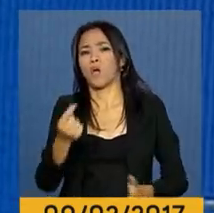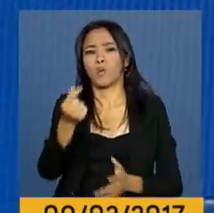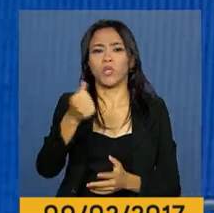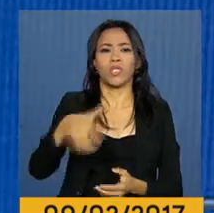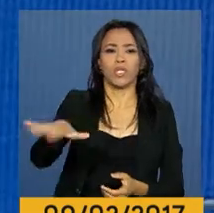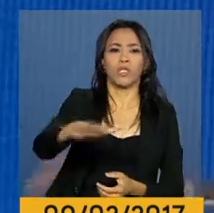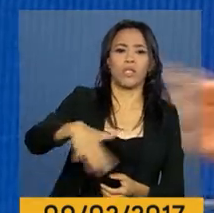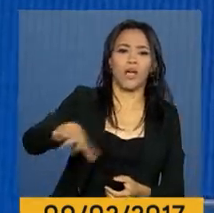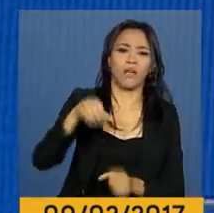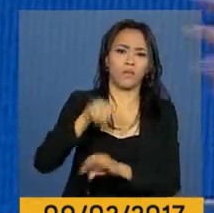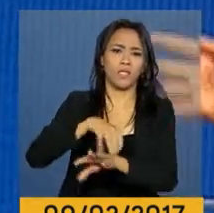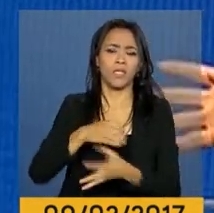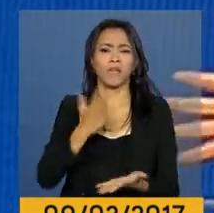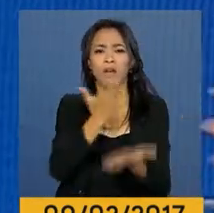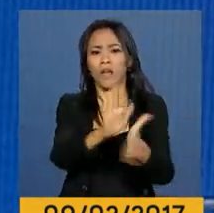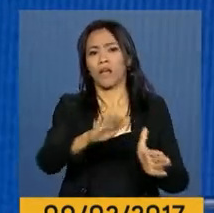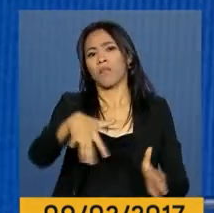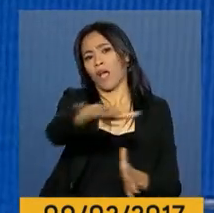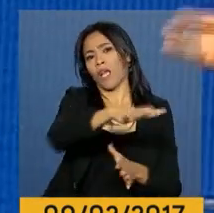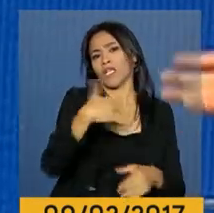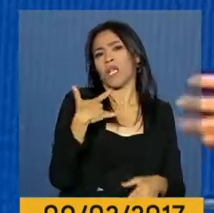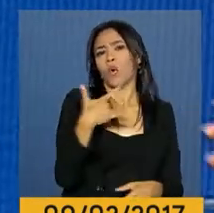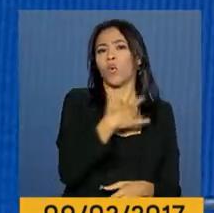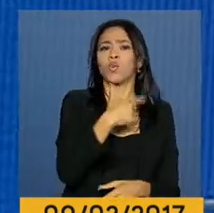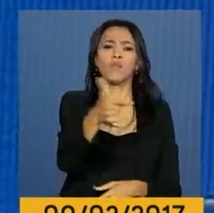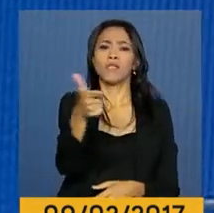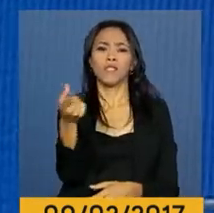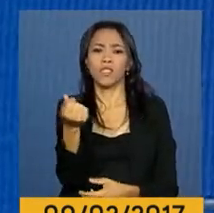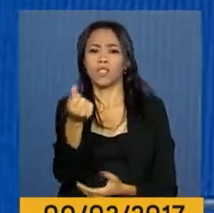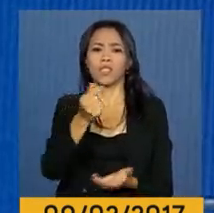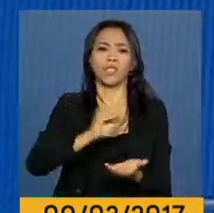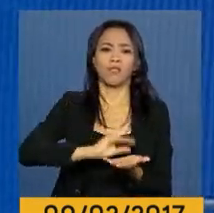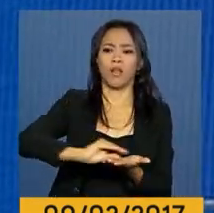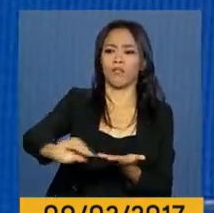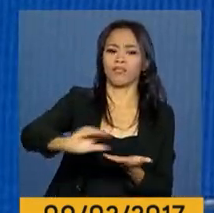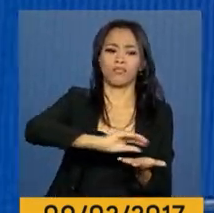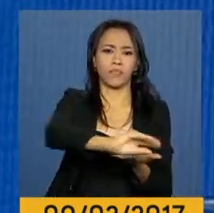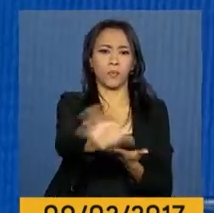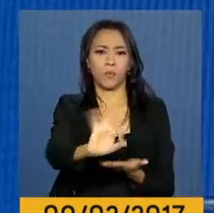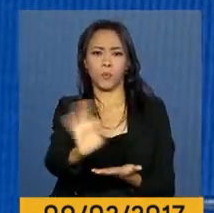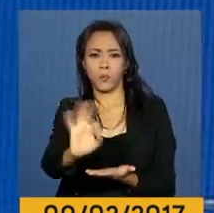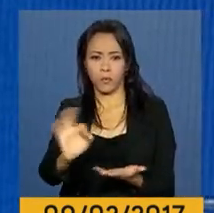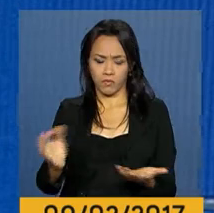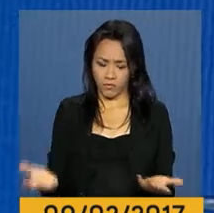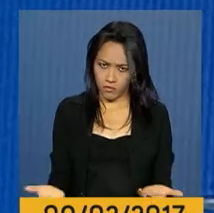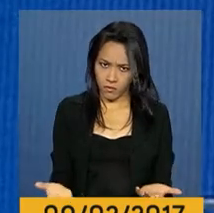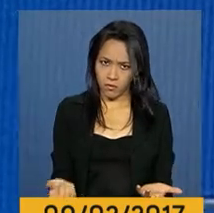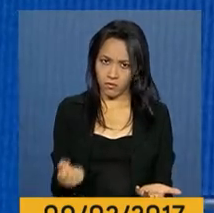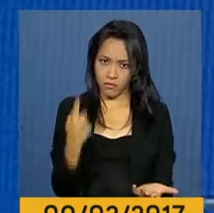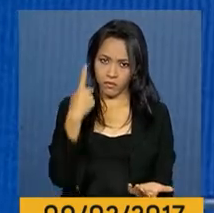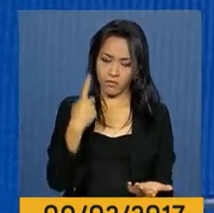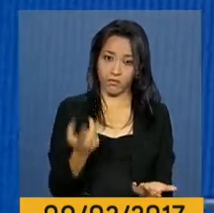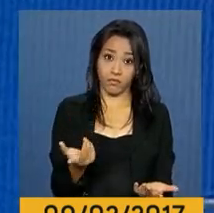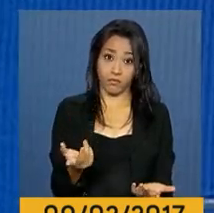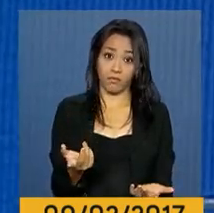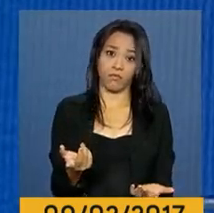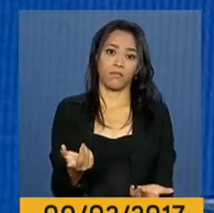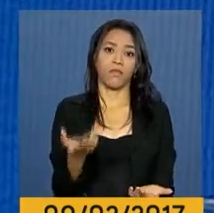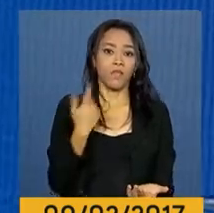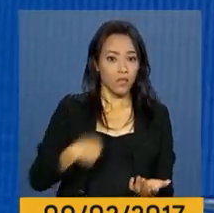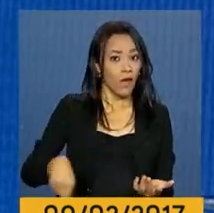educação vamos acabar com a saúde não vamos dar dinheiro paraa saúde etc né E nós eh pudemos